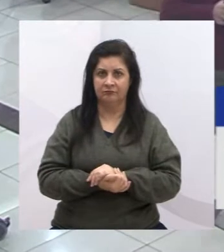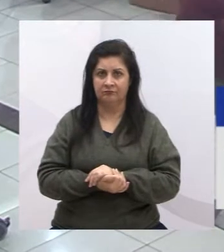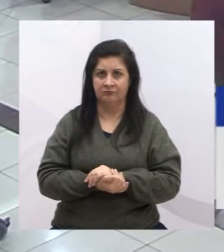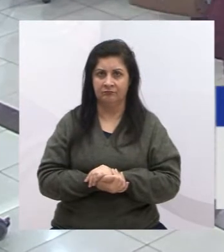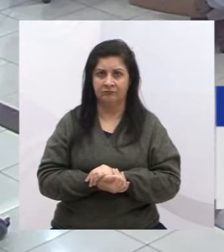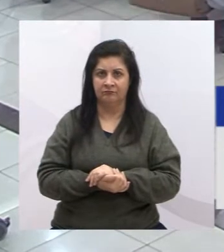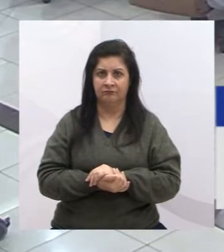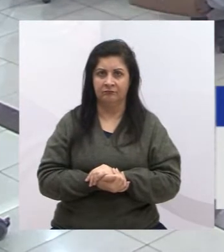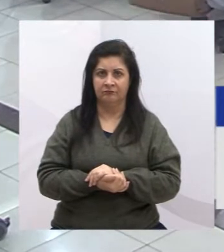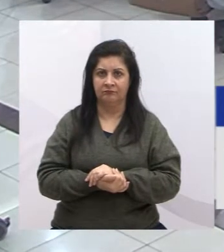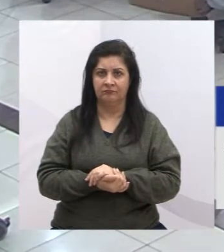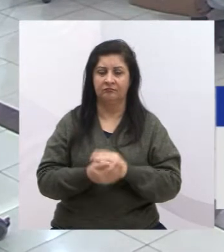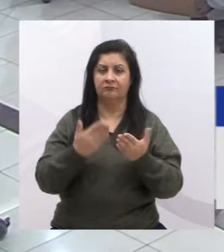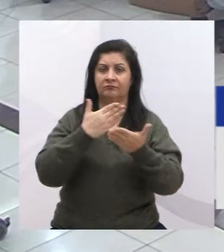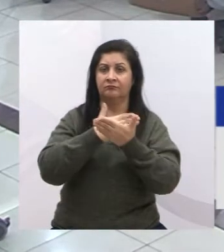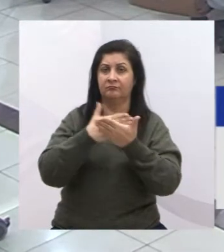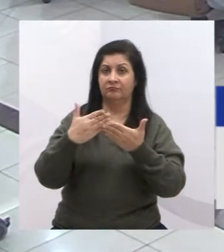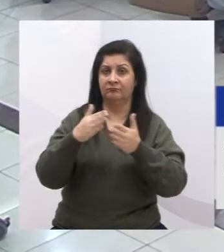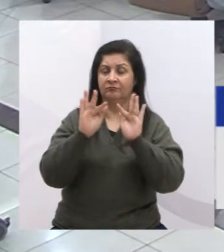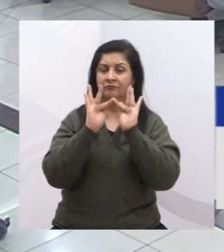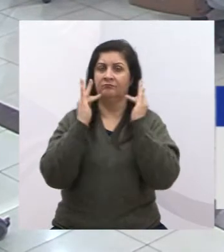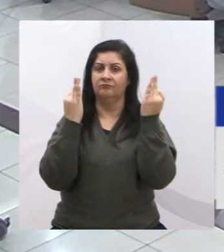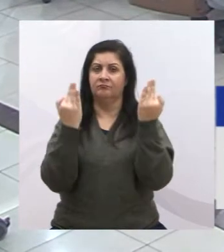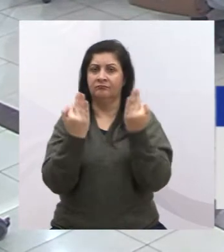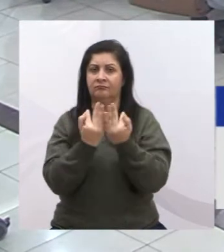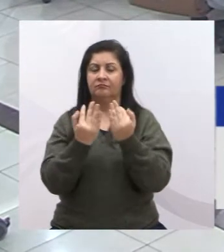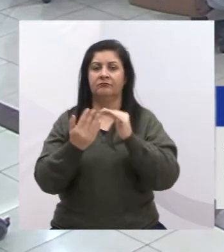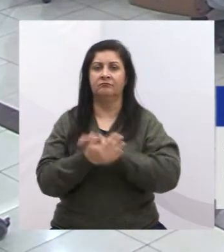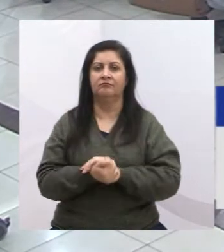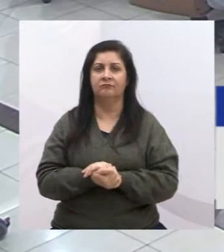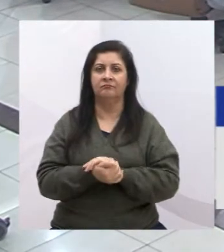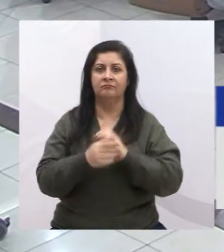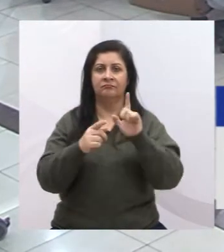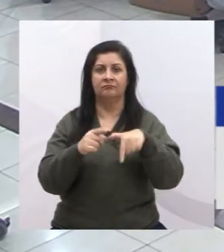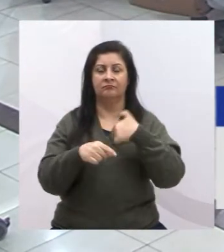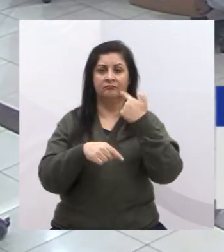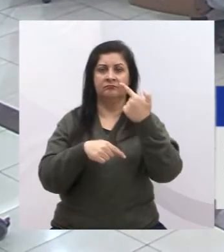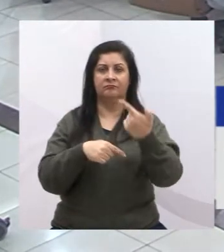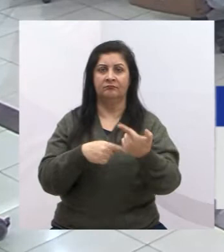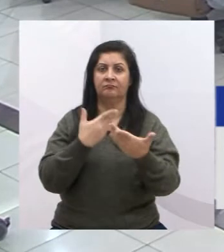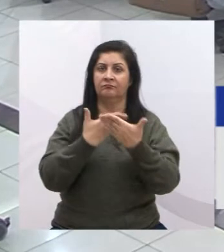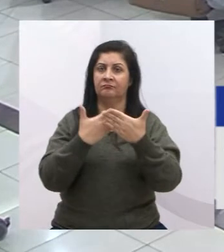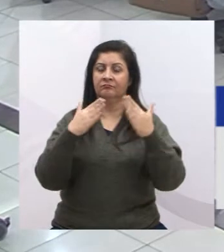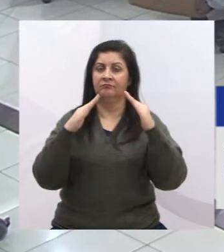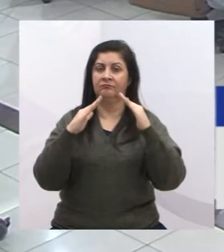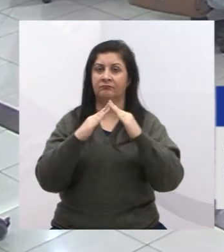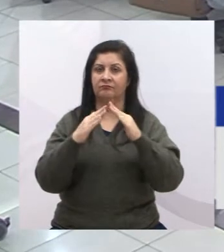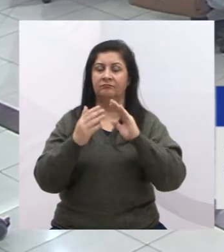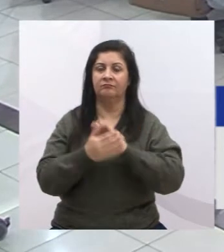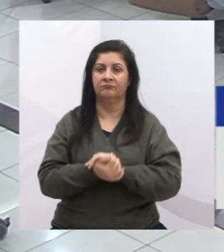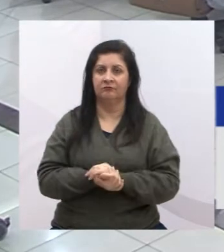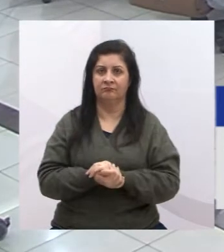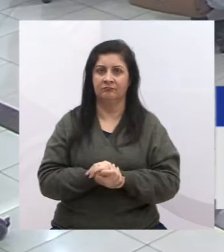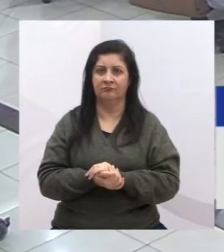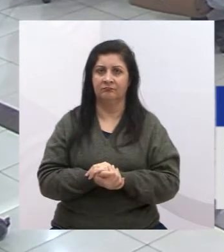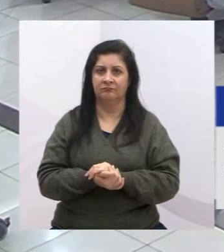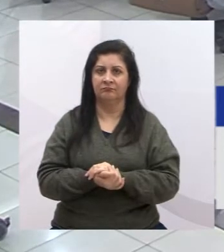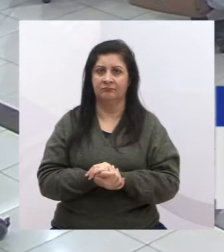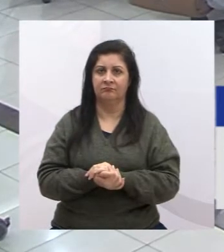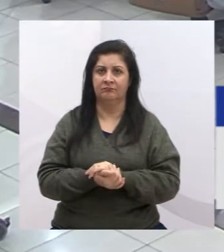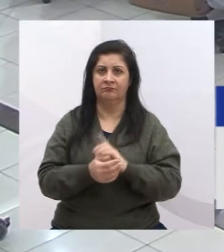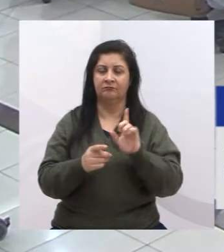Começa no seu ambiente familiar, depois nas escolas, depois perante